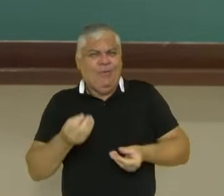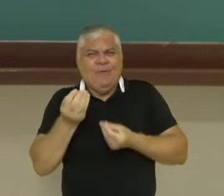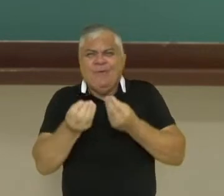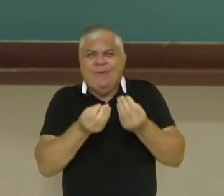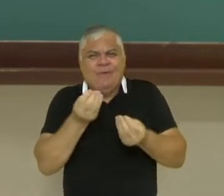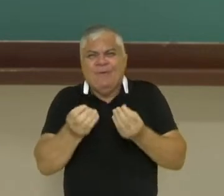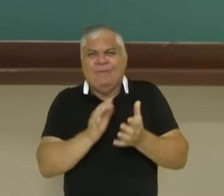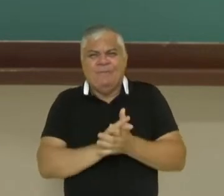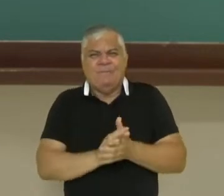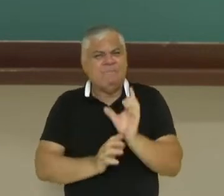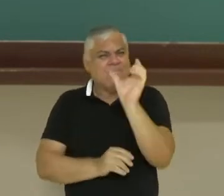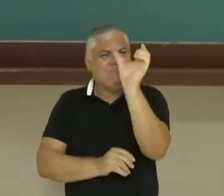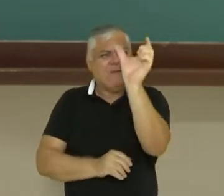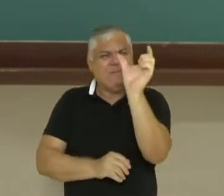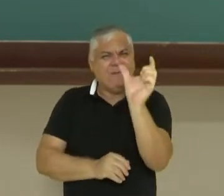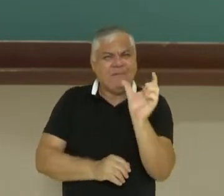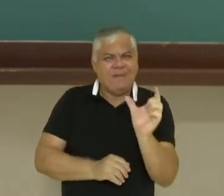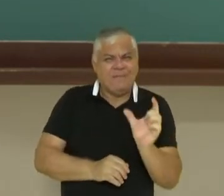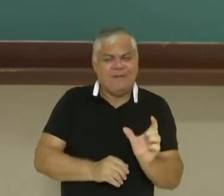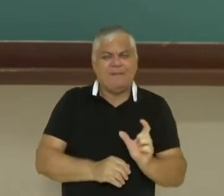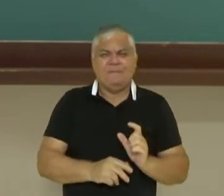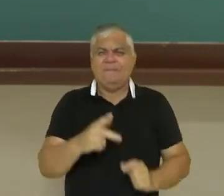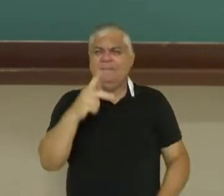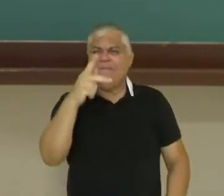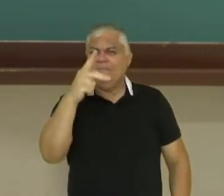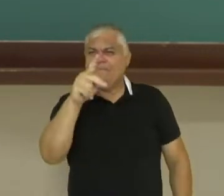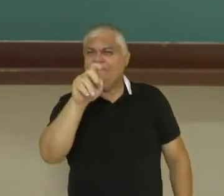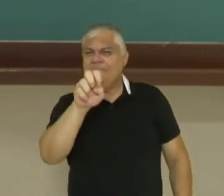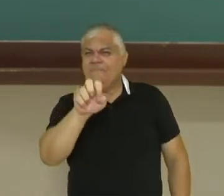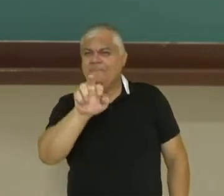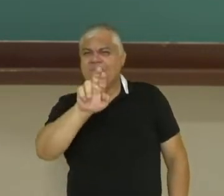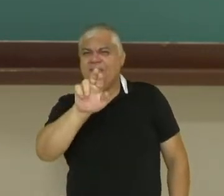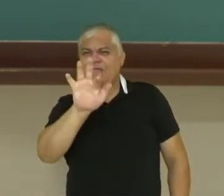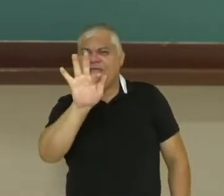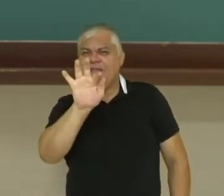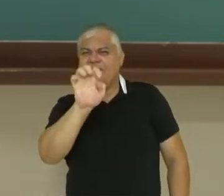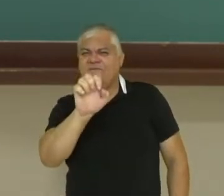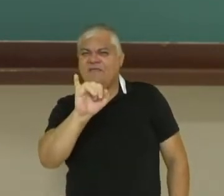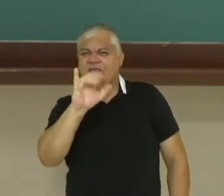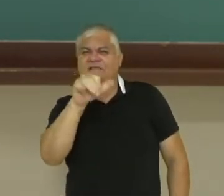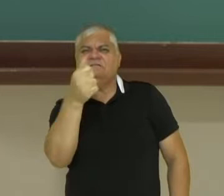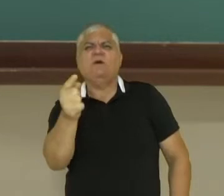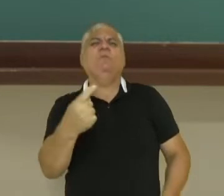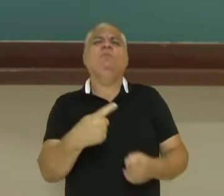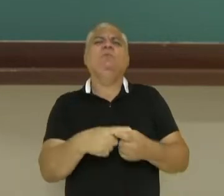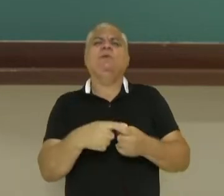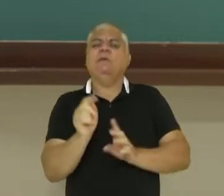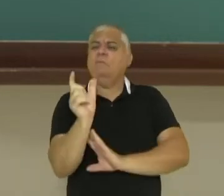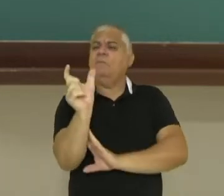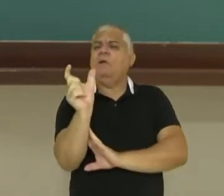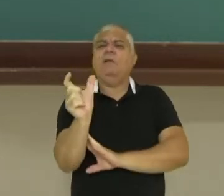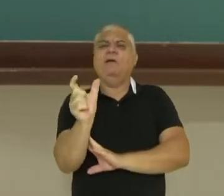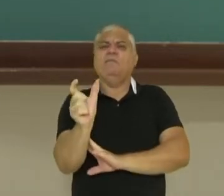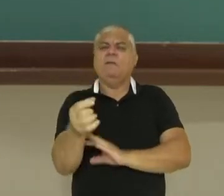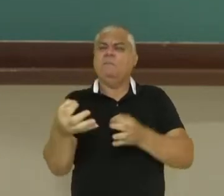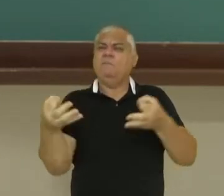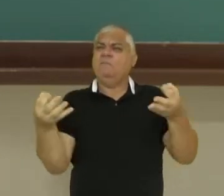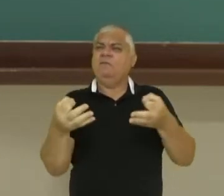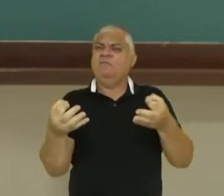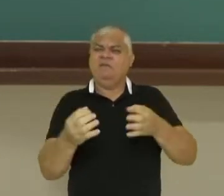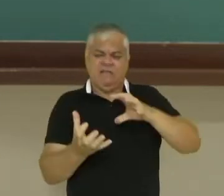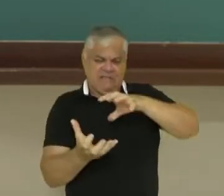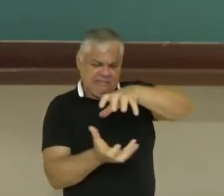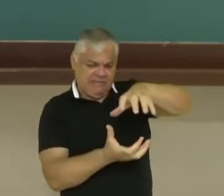bem enfatizadas aqui. A perfeição. Né? Por quê, né? Por que a Terra era a